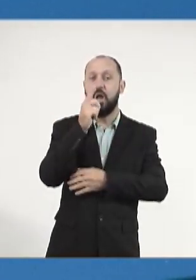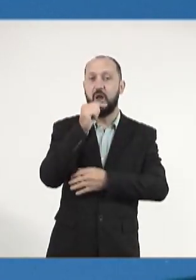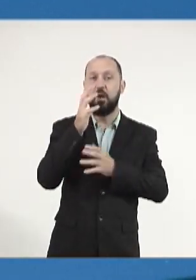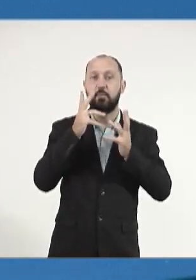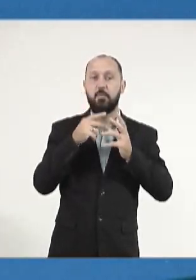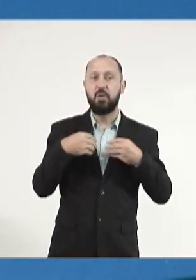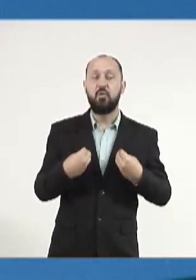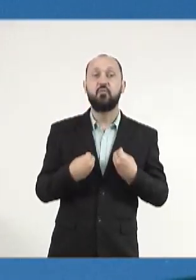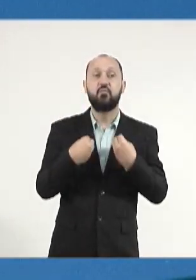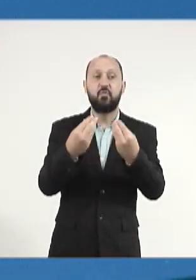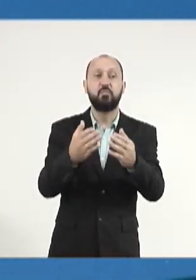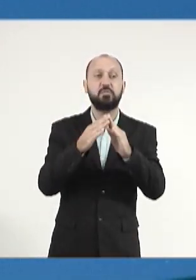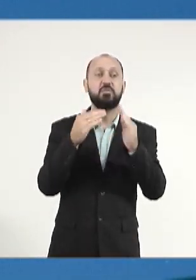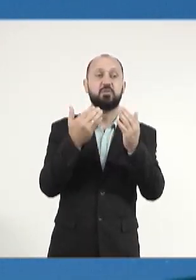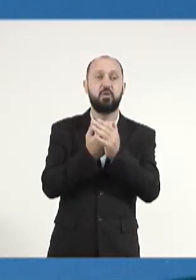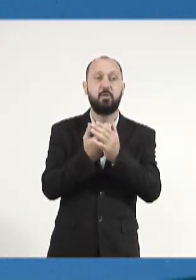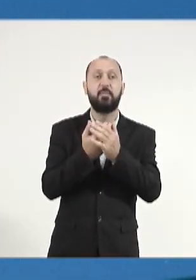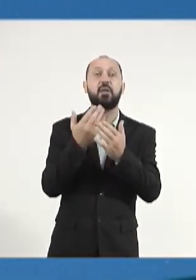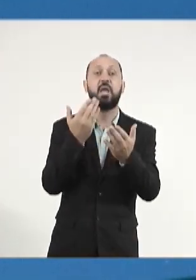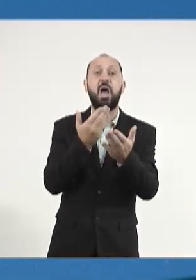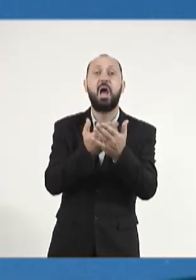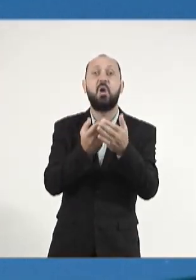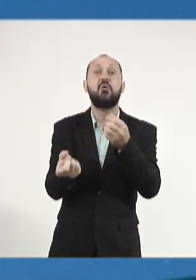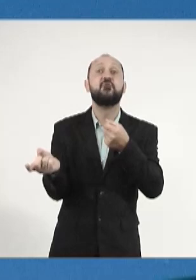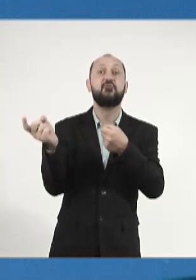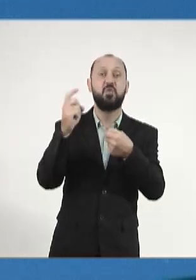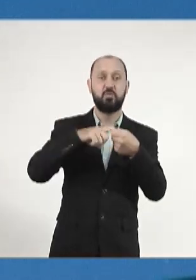mineral, levamos essas escolas para que as aulas fossem